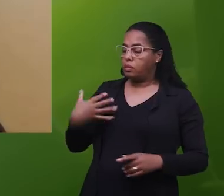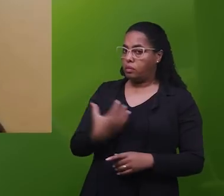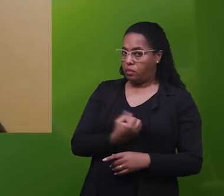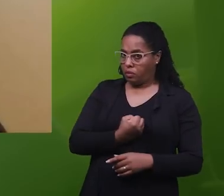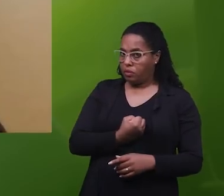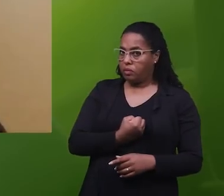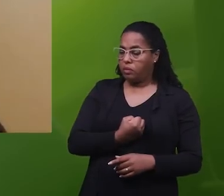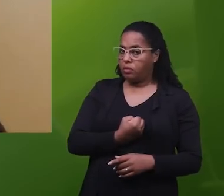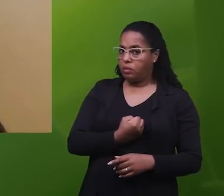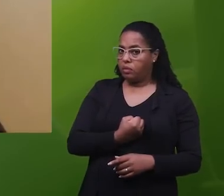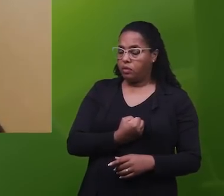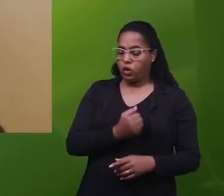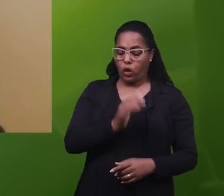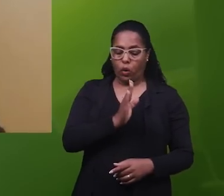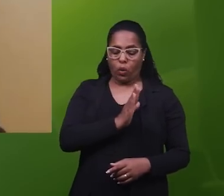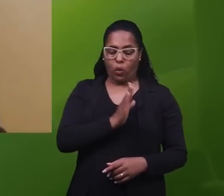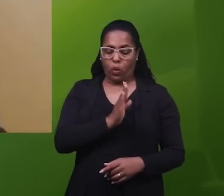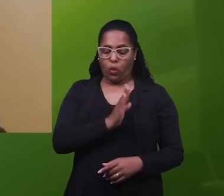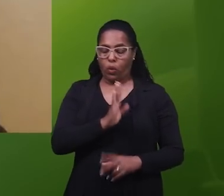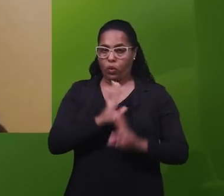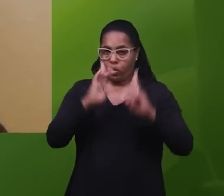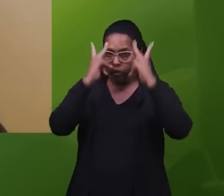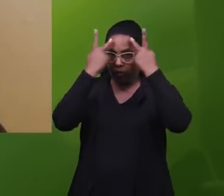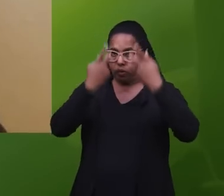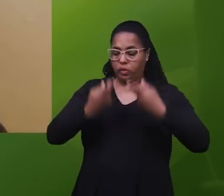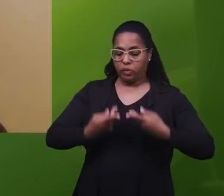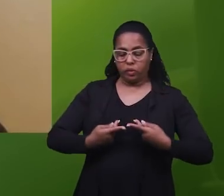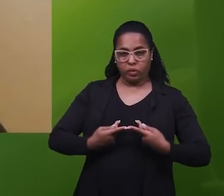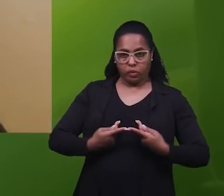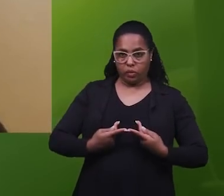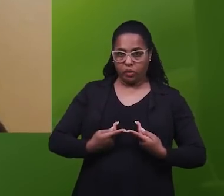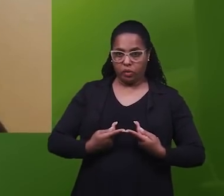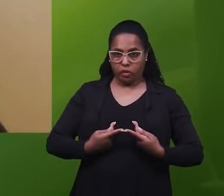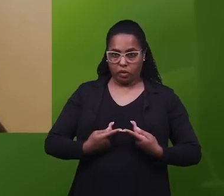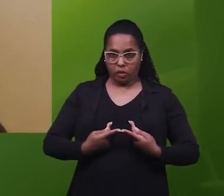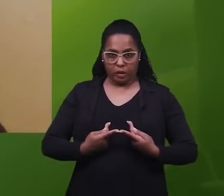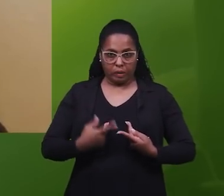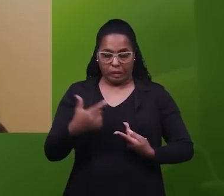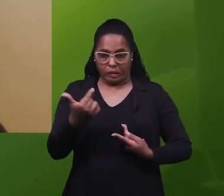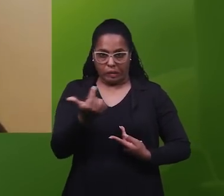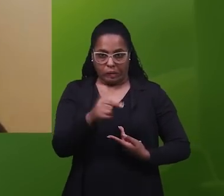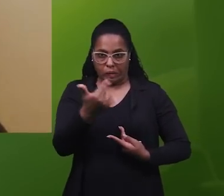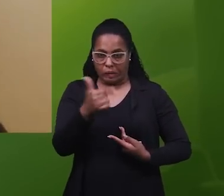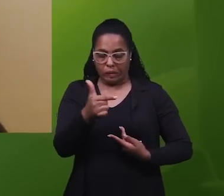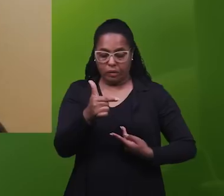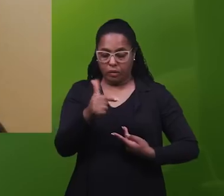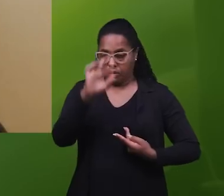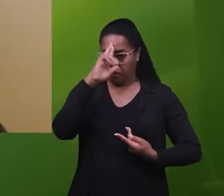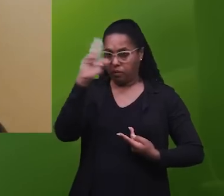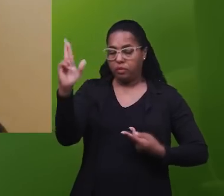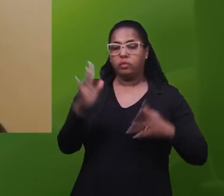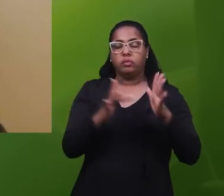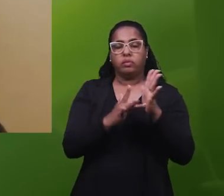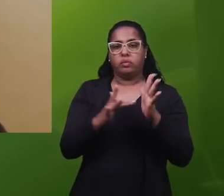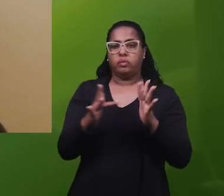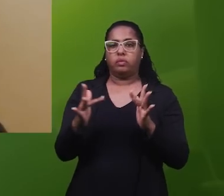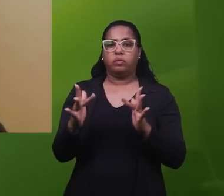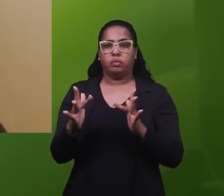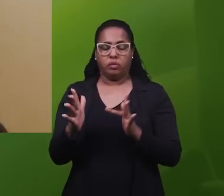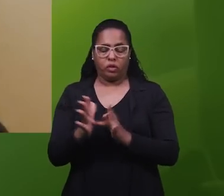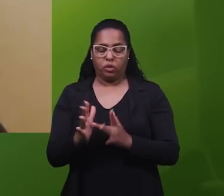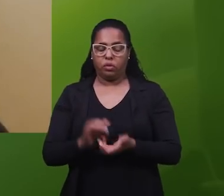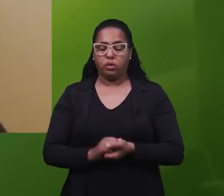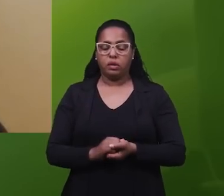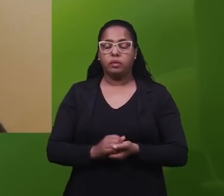Salvador. O coração do homem que não tem Jesus, e na verdade eu